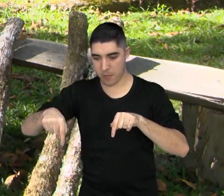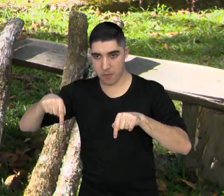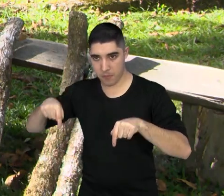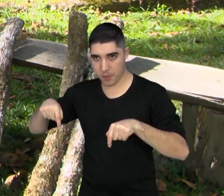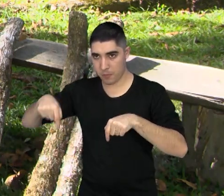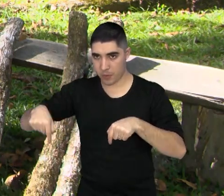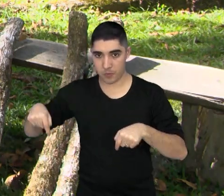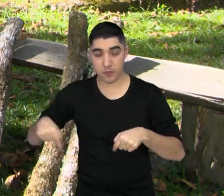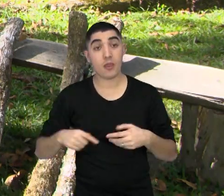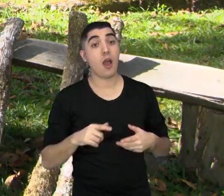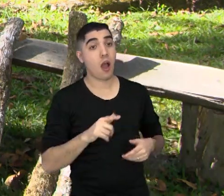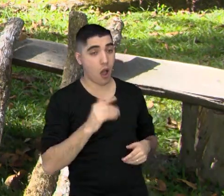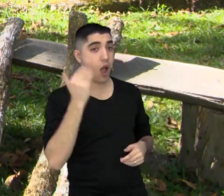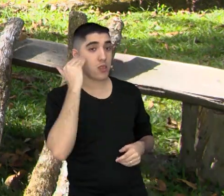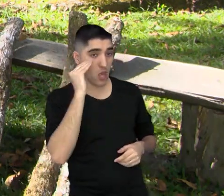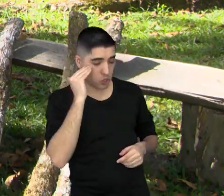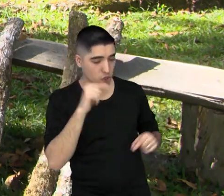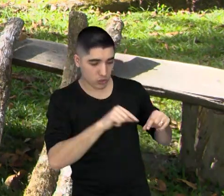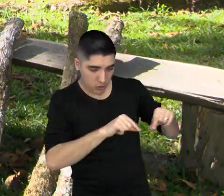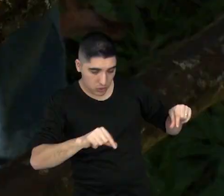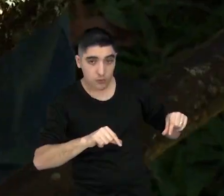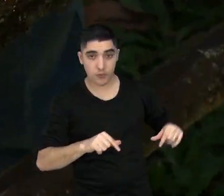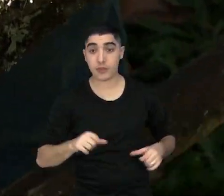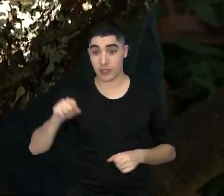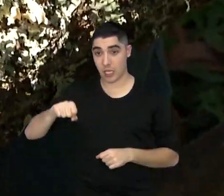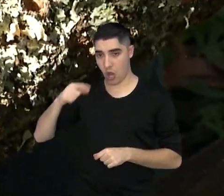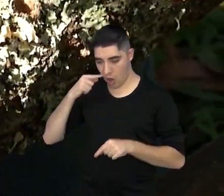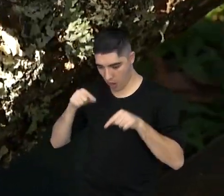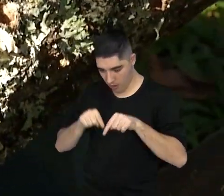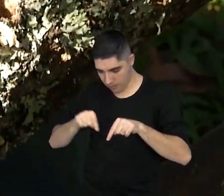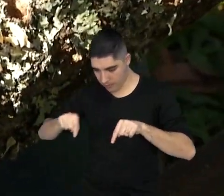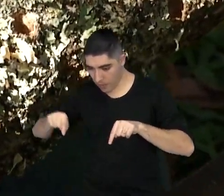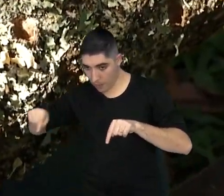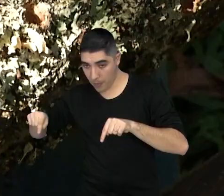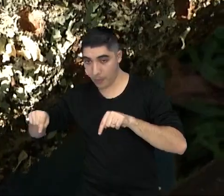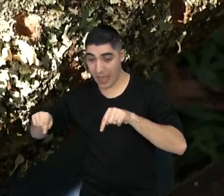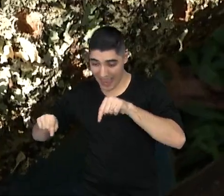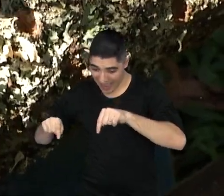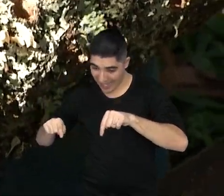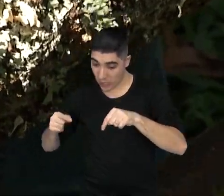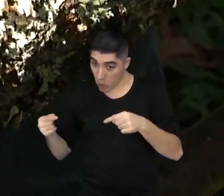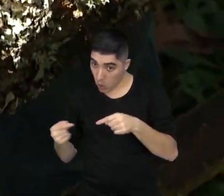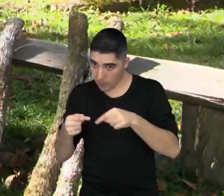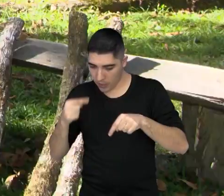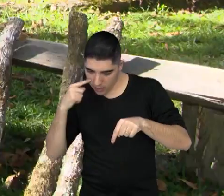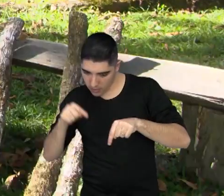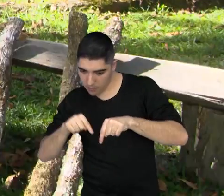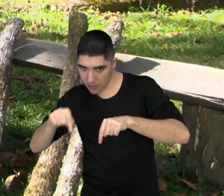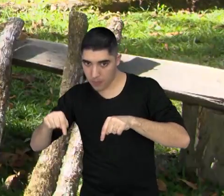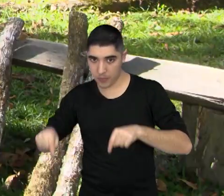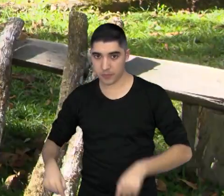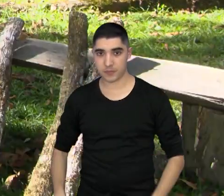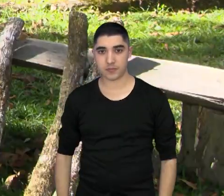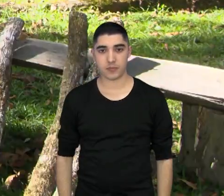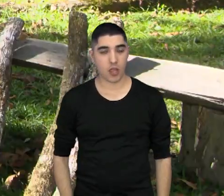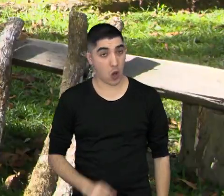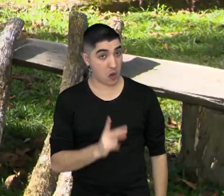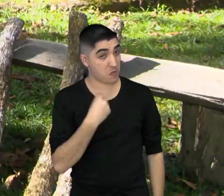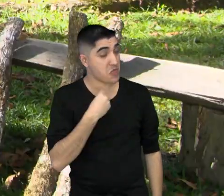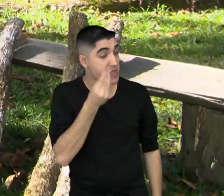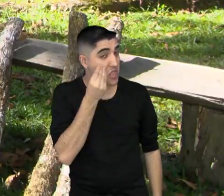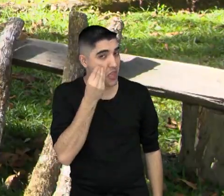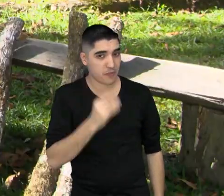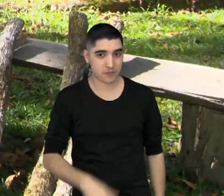serão 5. Próxima linha aqui. Usa essa linha, esses furos Como referência. E você vai batendo aqui, tá? Vamos